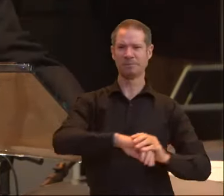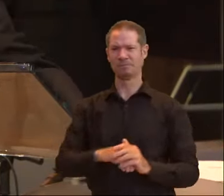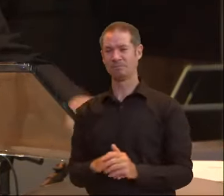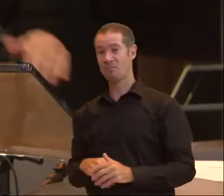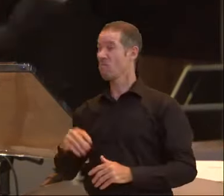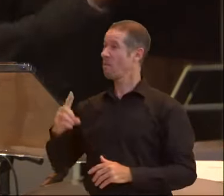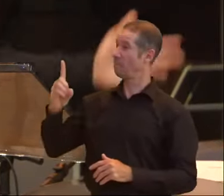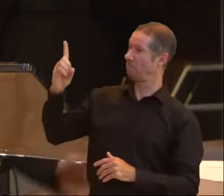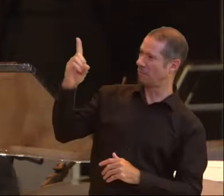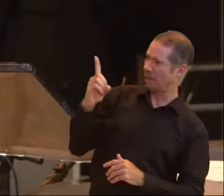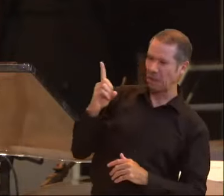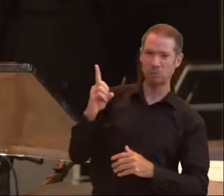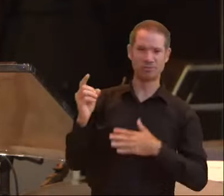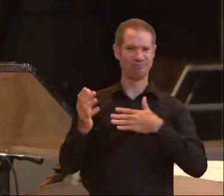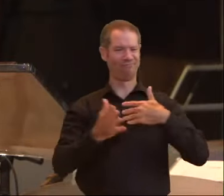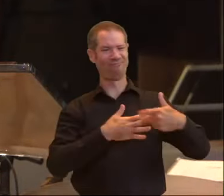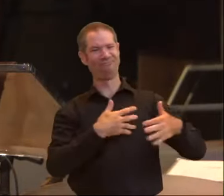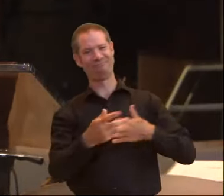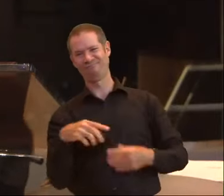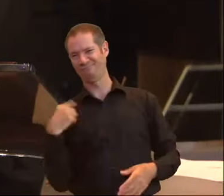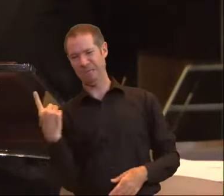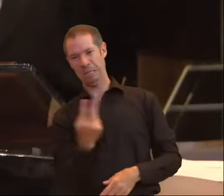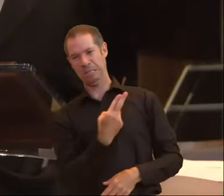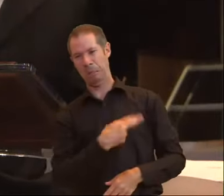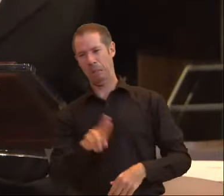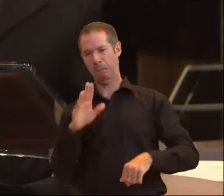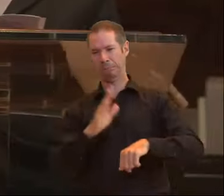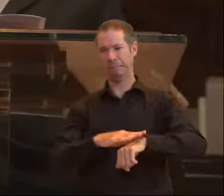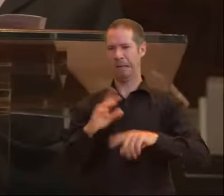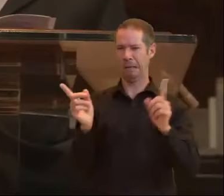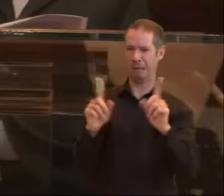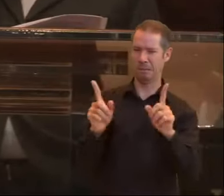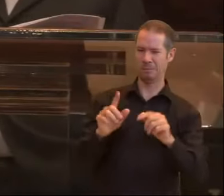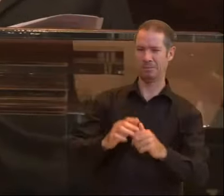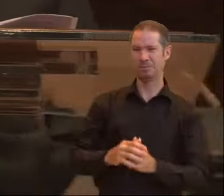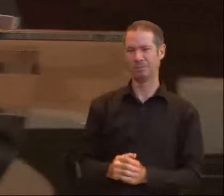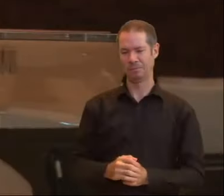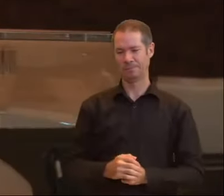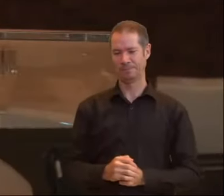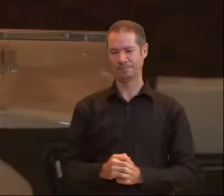Deus não está nem aí para a nossa religiosidade.